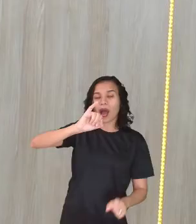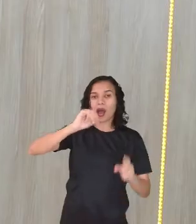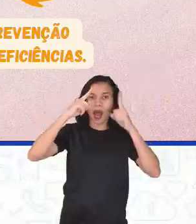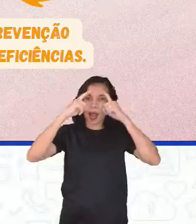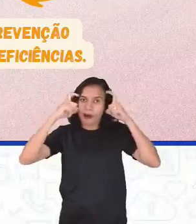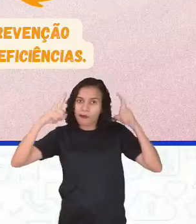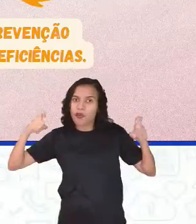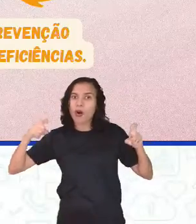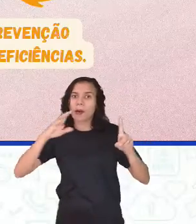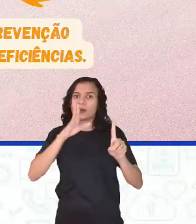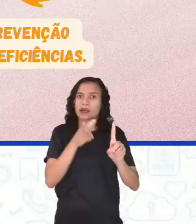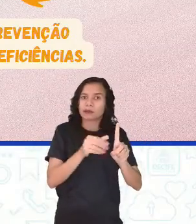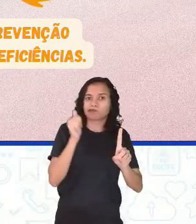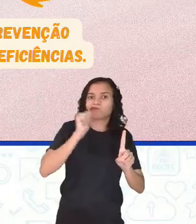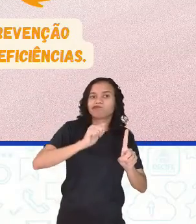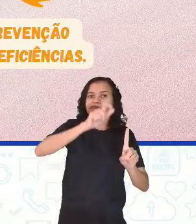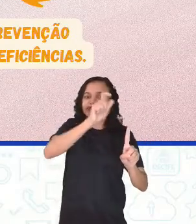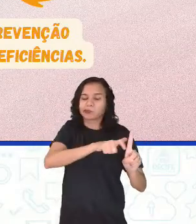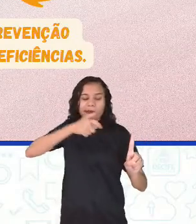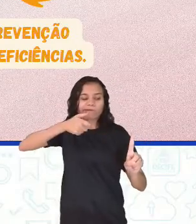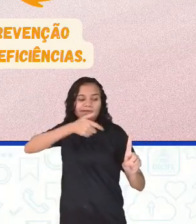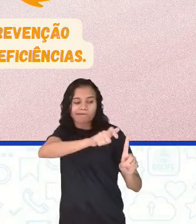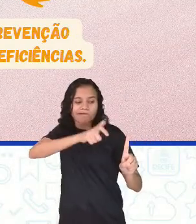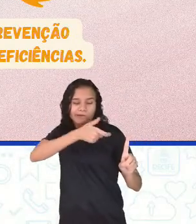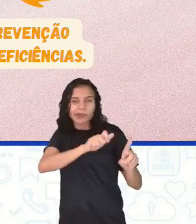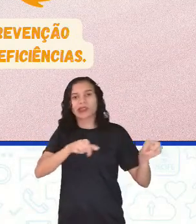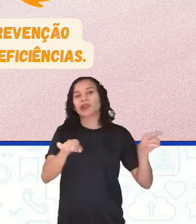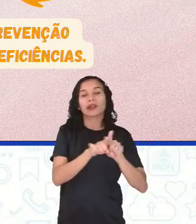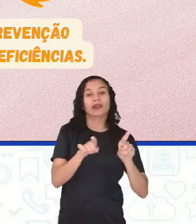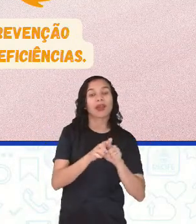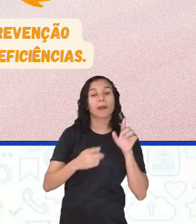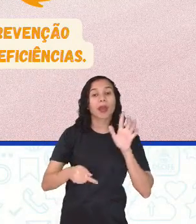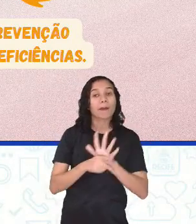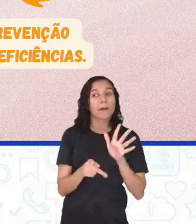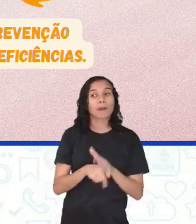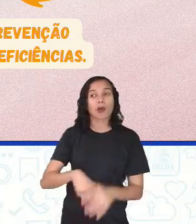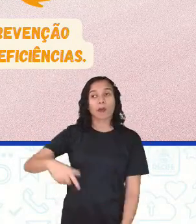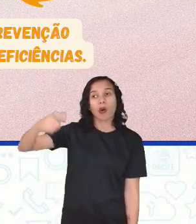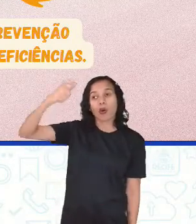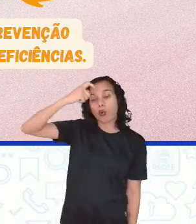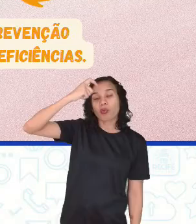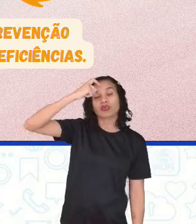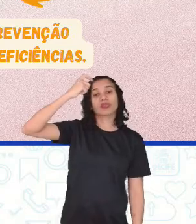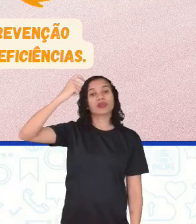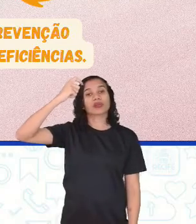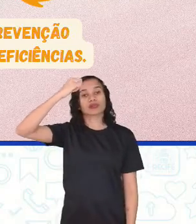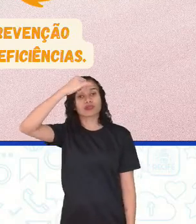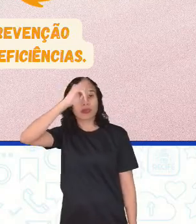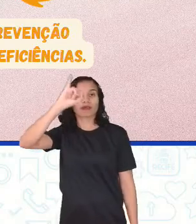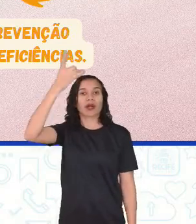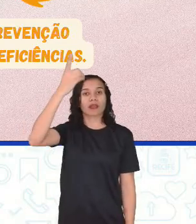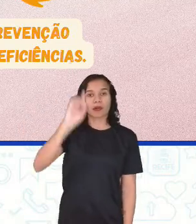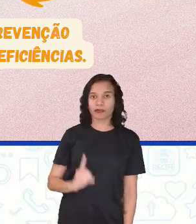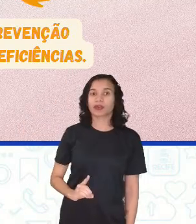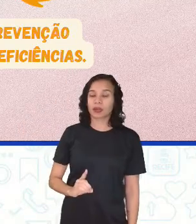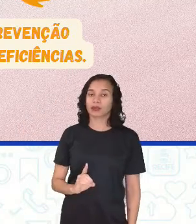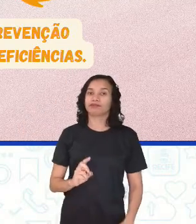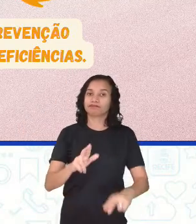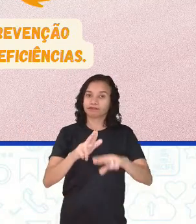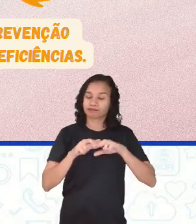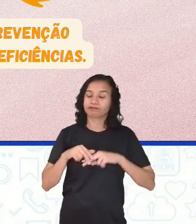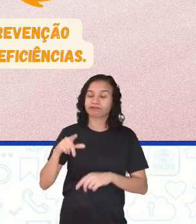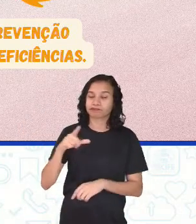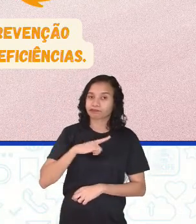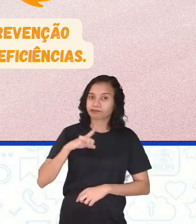violência contra a mulher e também a questão aí da conscientização de prevenção das deficiências. Mas, esta